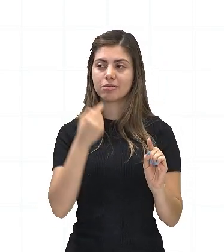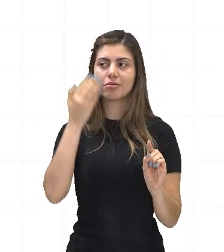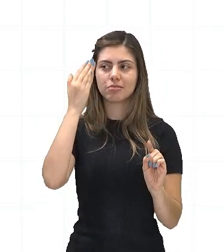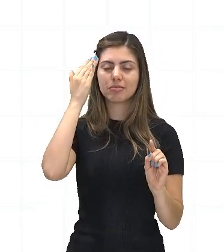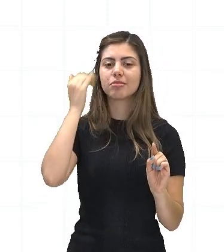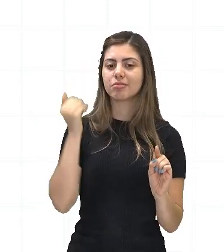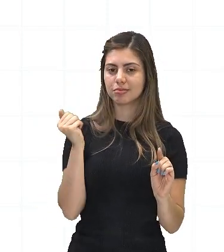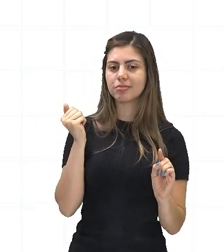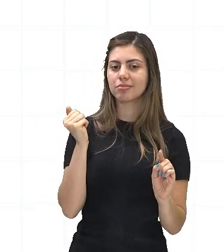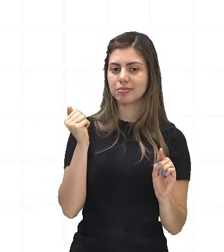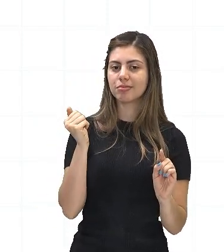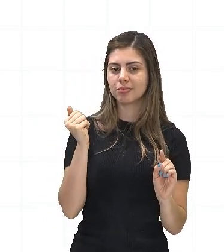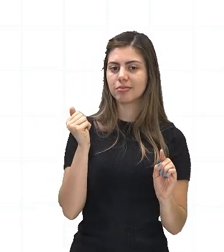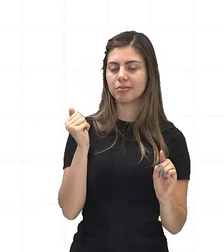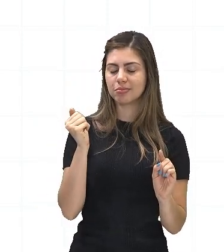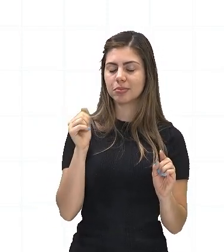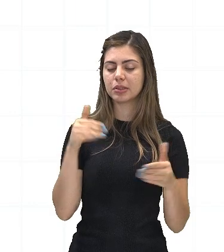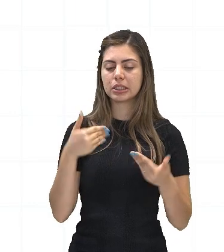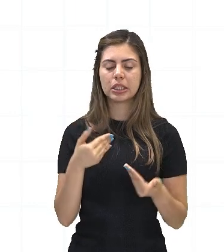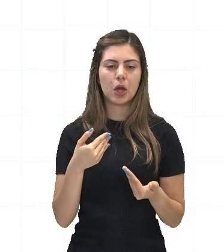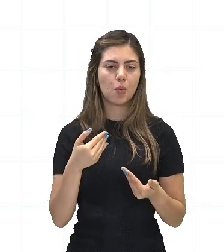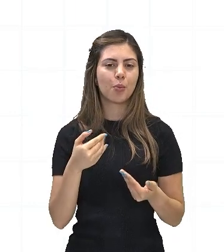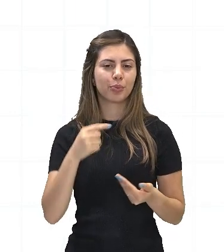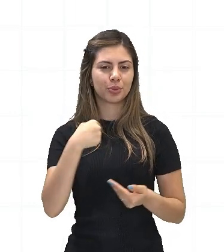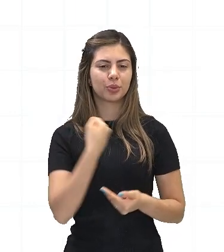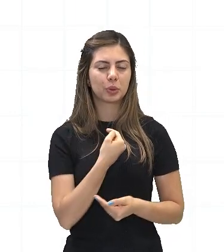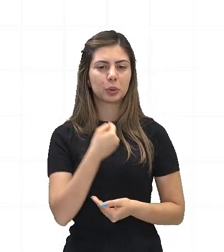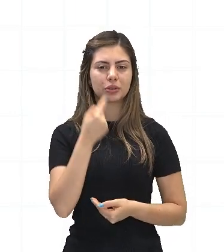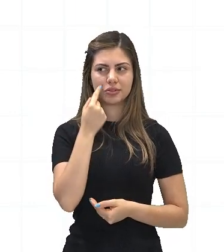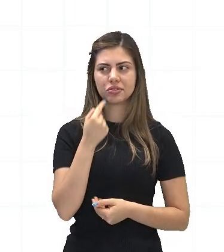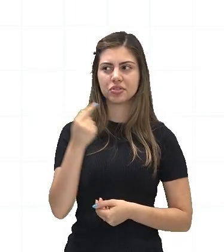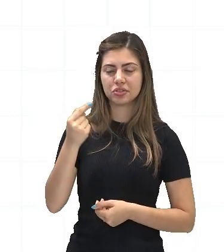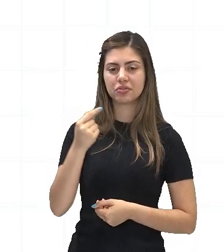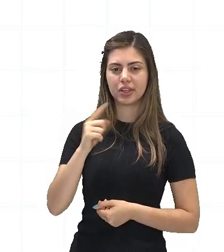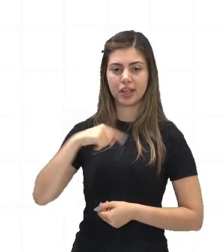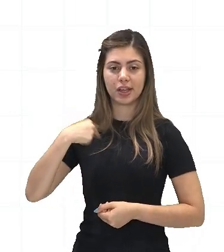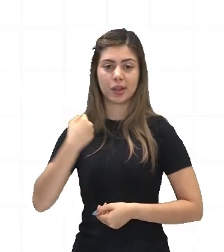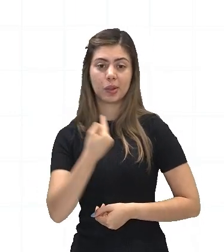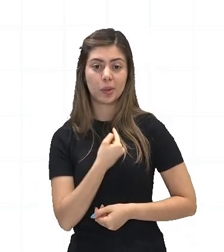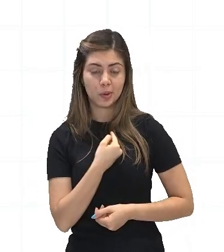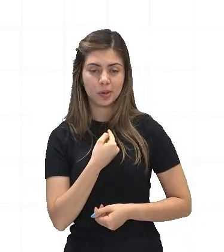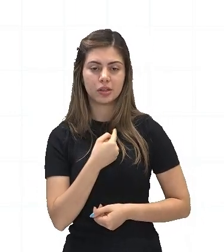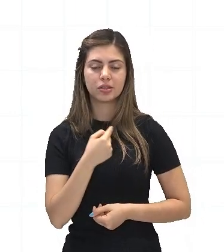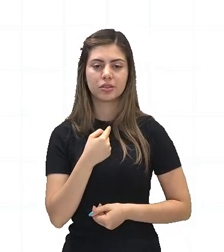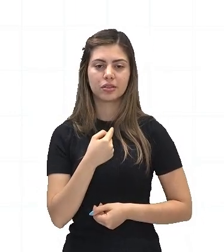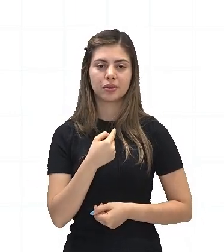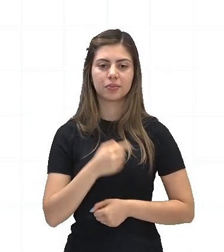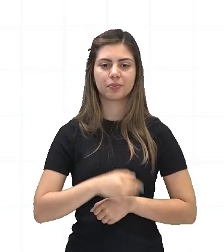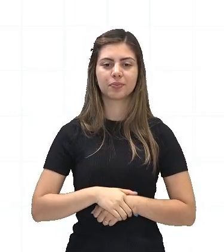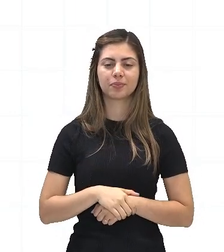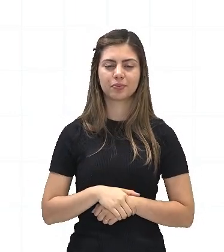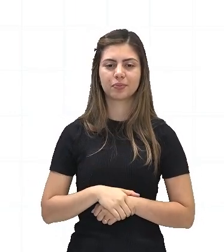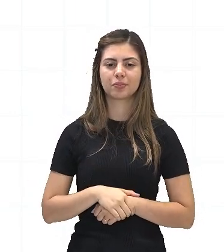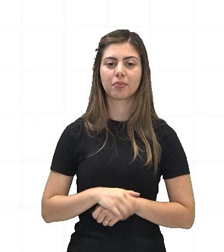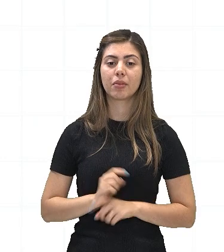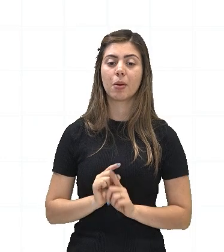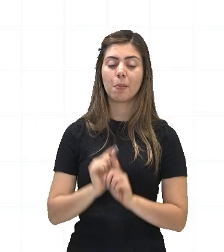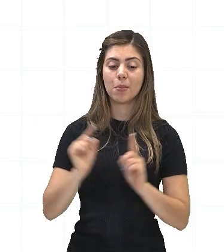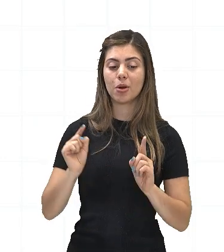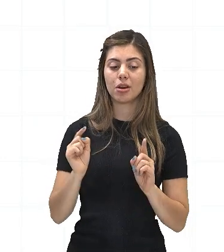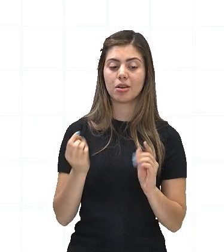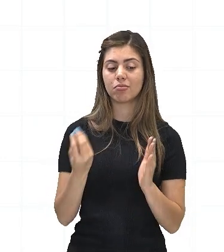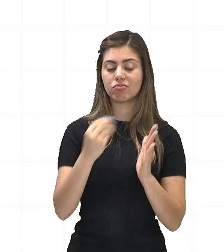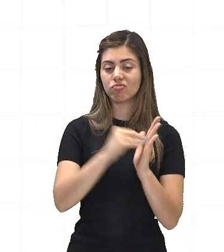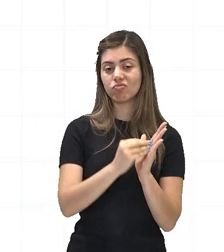identificável, né? Eu defino ali, né, o nós e outra pessoa, né? Eu e outra pessoa, nós, mas ele não está